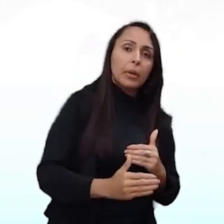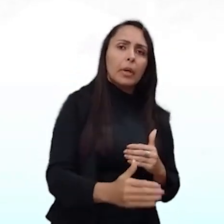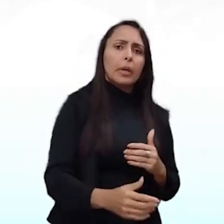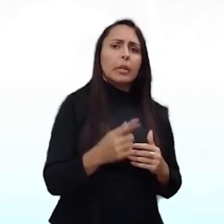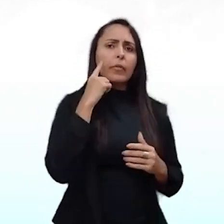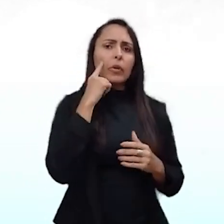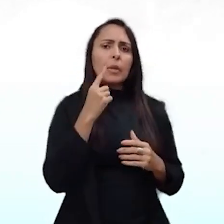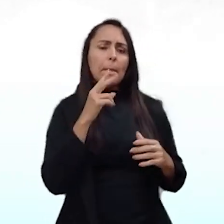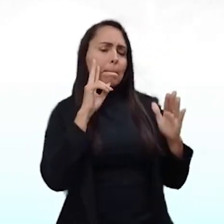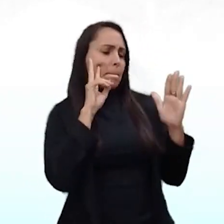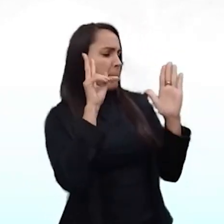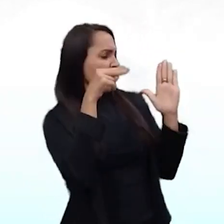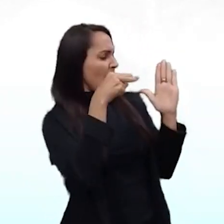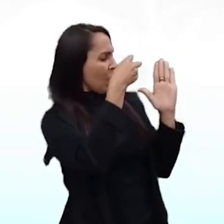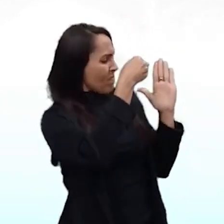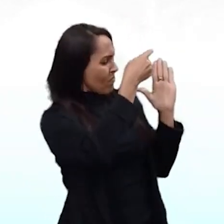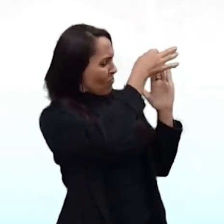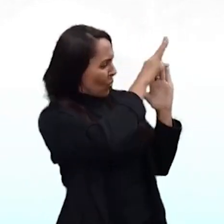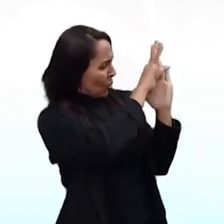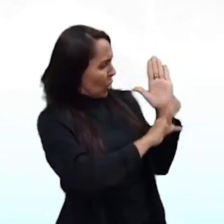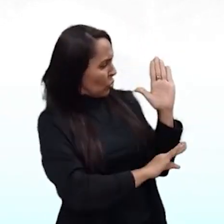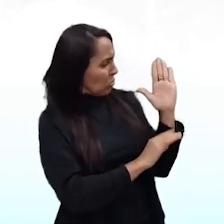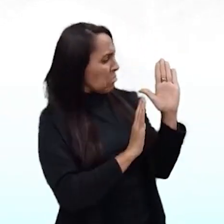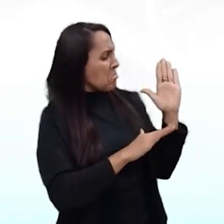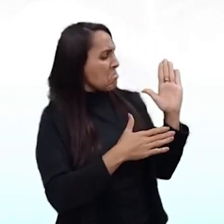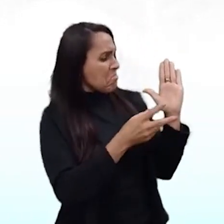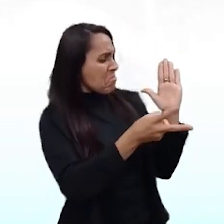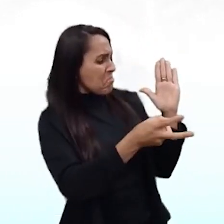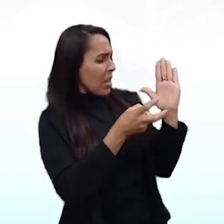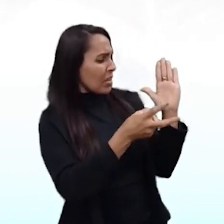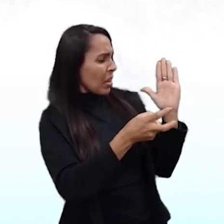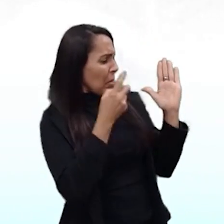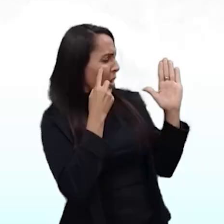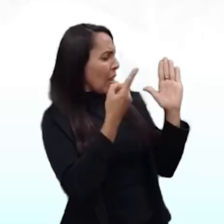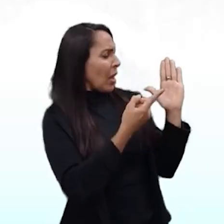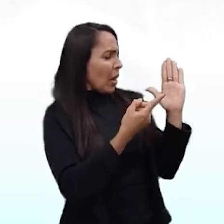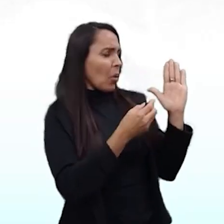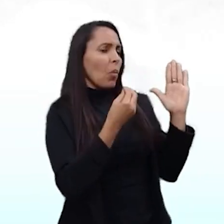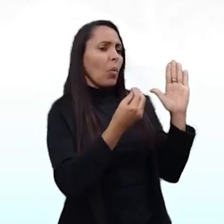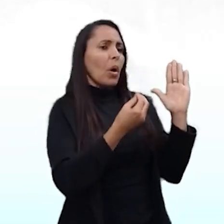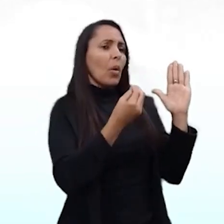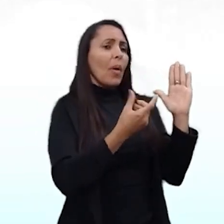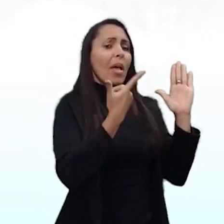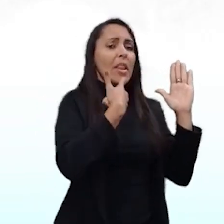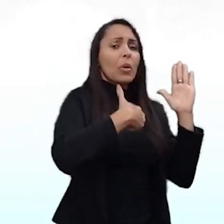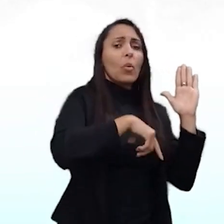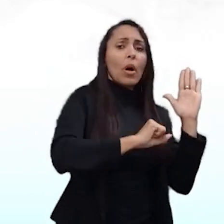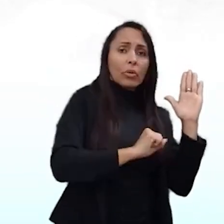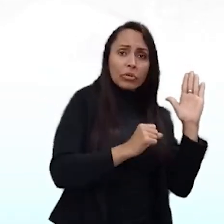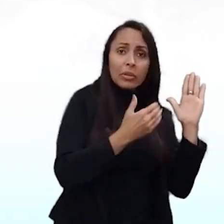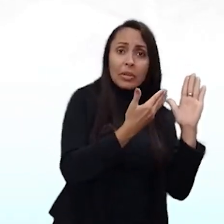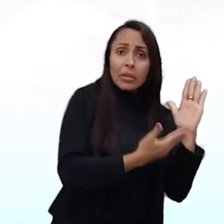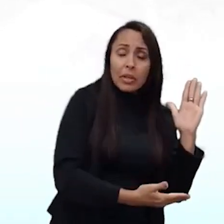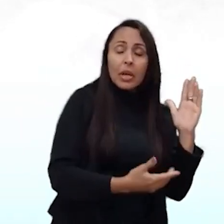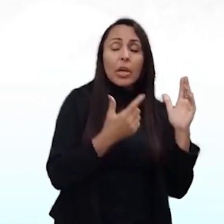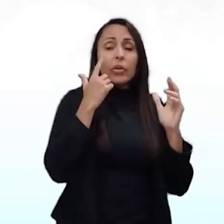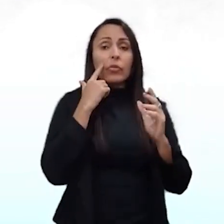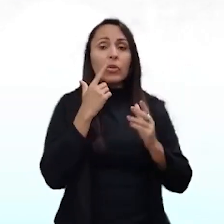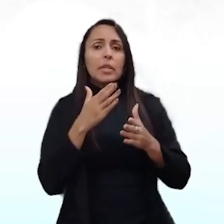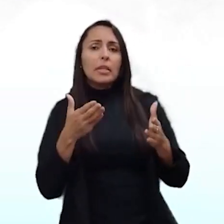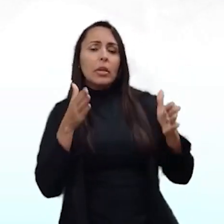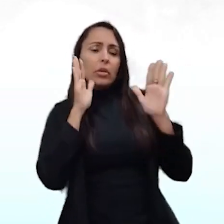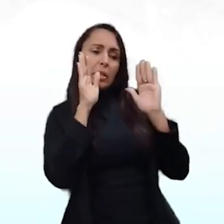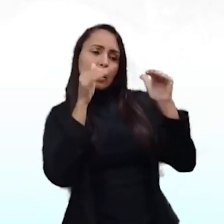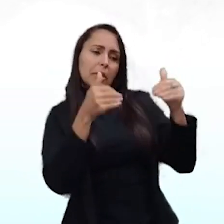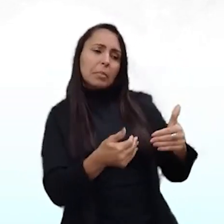olhar o texto, perceber qual é a linguagem que o autor está utilizando, você vai cair logo na intencionalidade